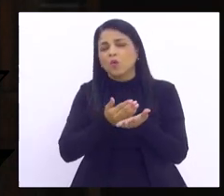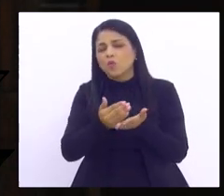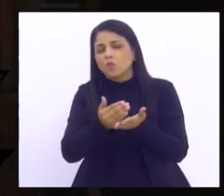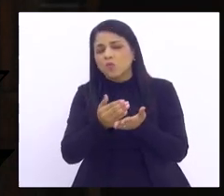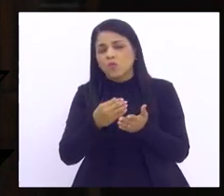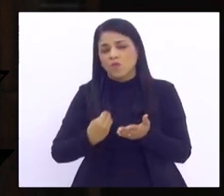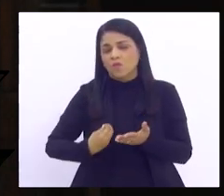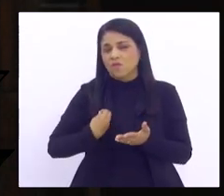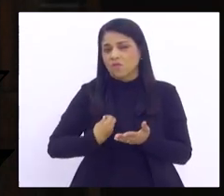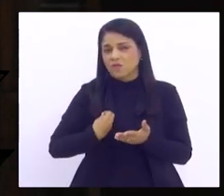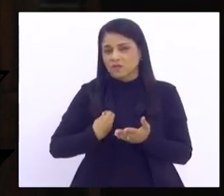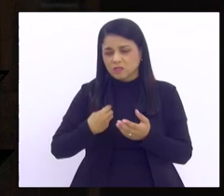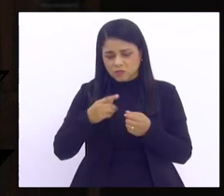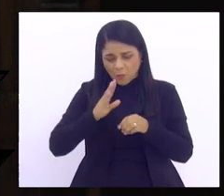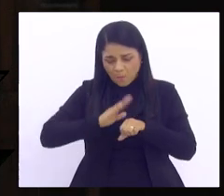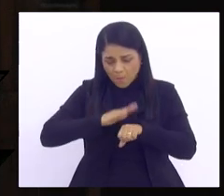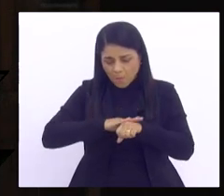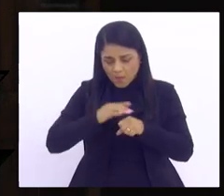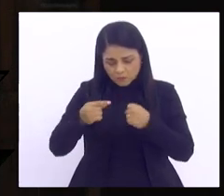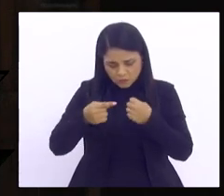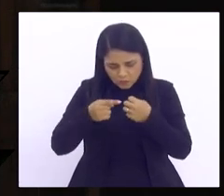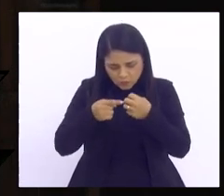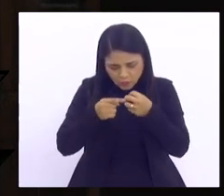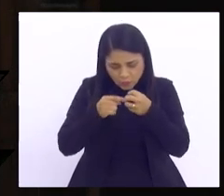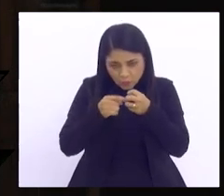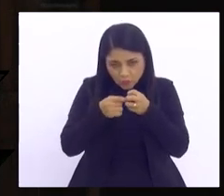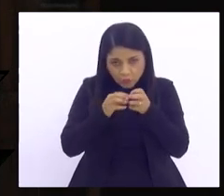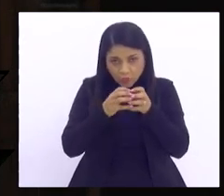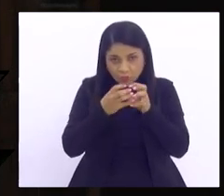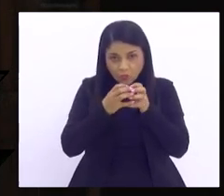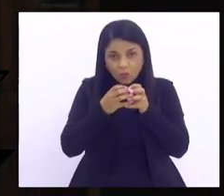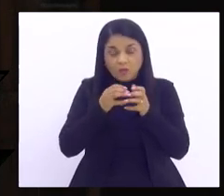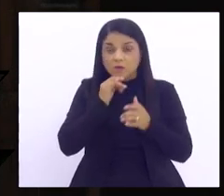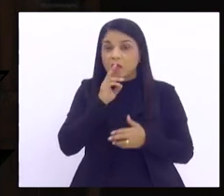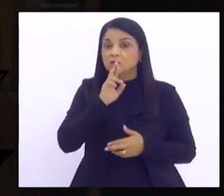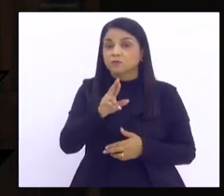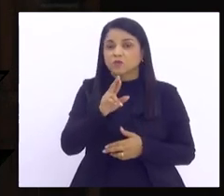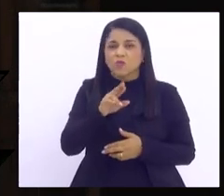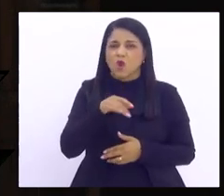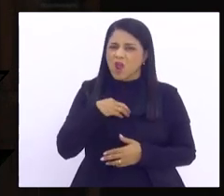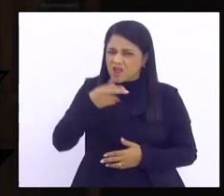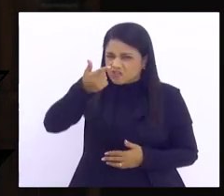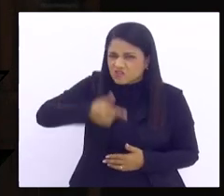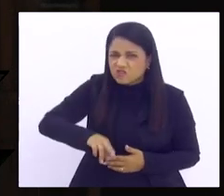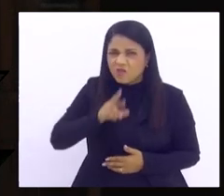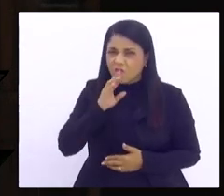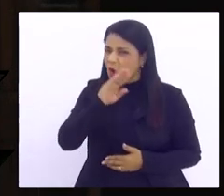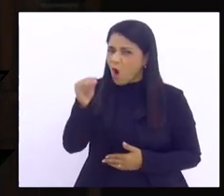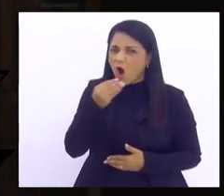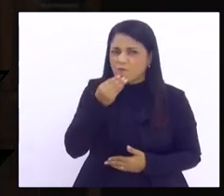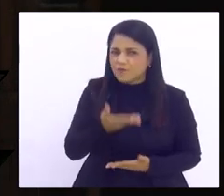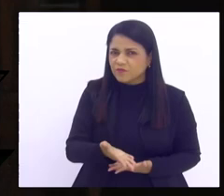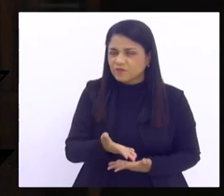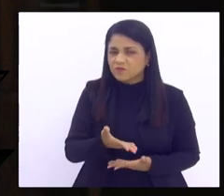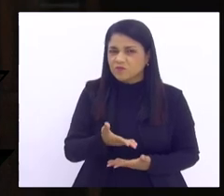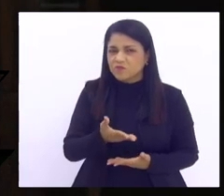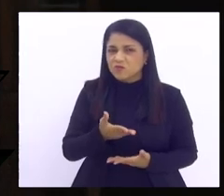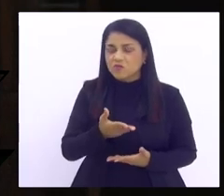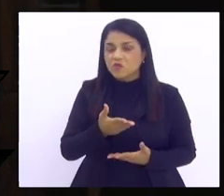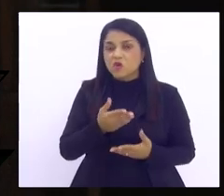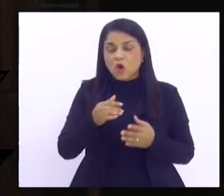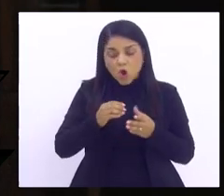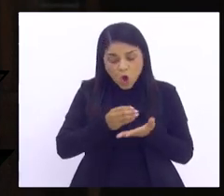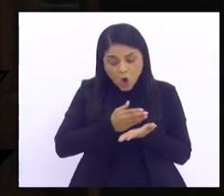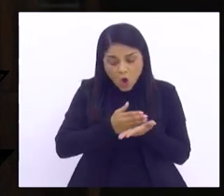existir no momento da concepção? Ele respondeu, eu não quero repetir o óbvio, mas, na verdade, a vida começa na